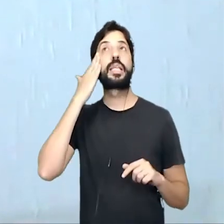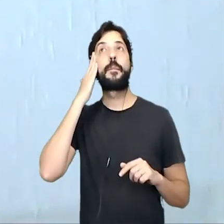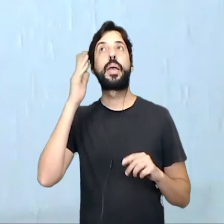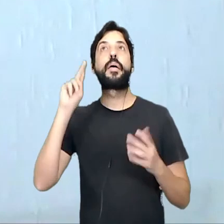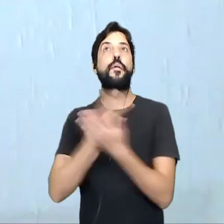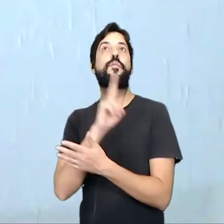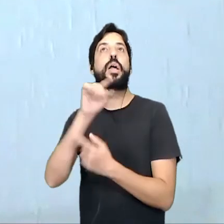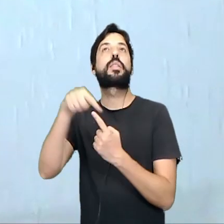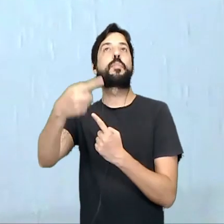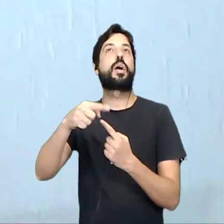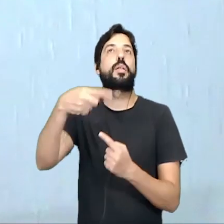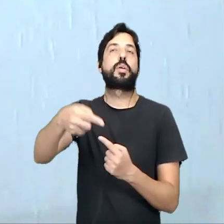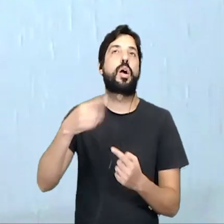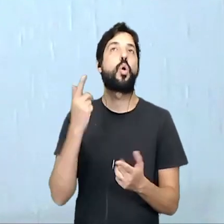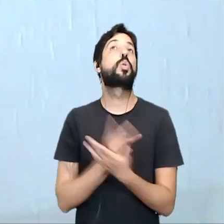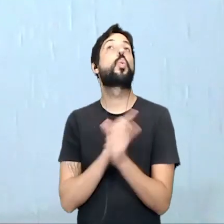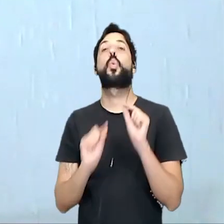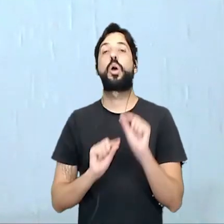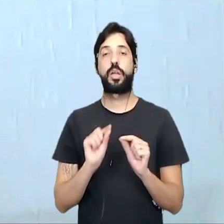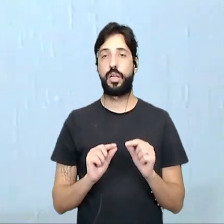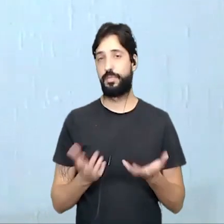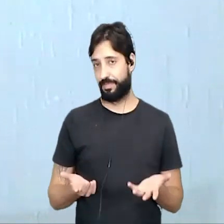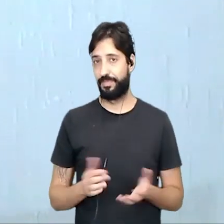do tempo, de querer saber o que vai acontecer depois.